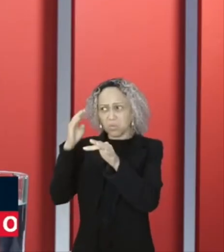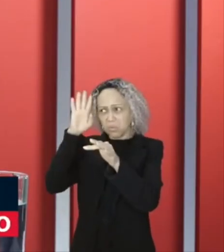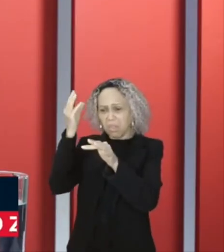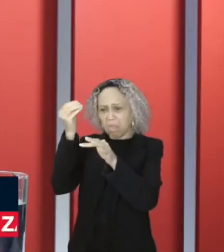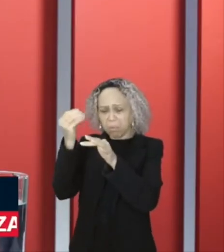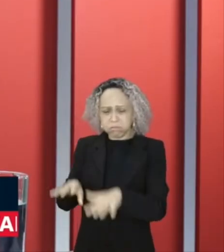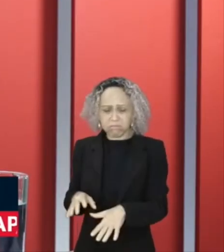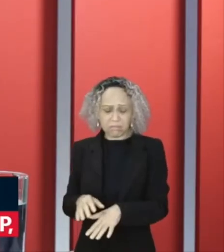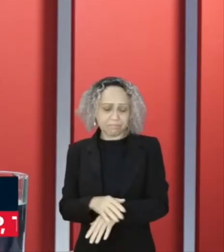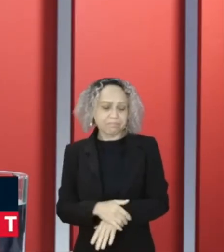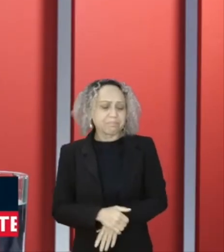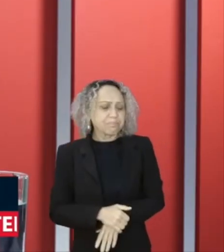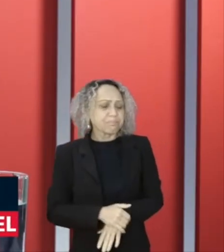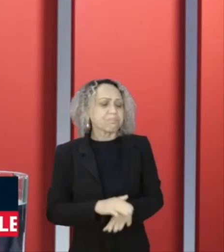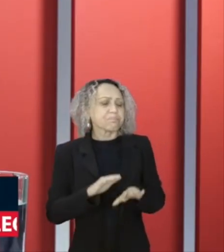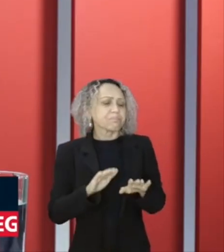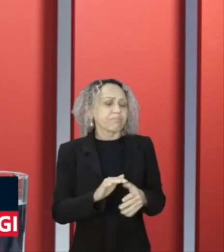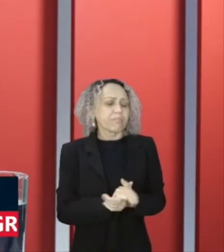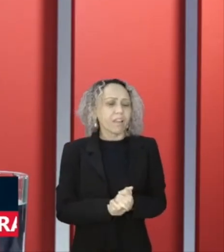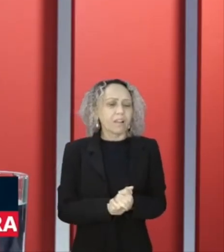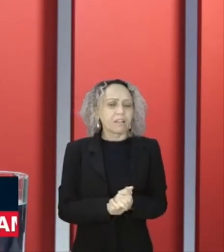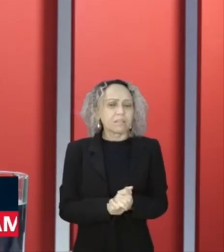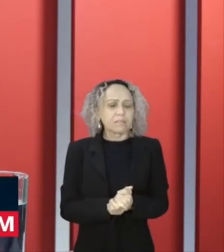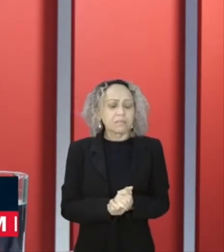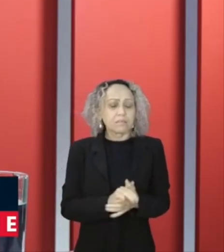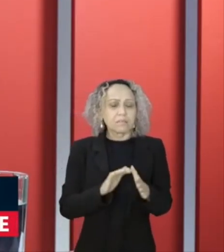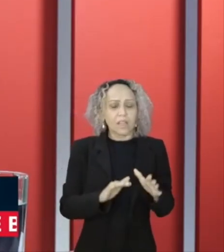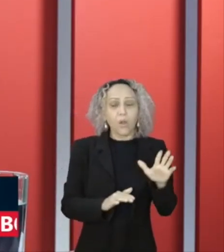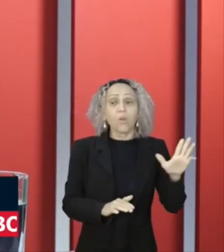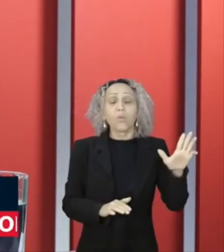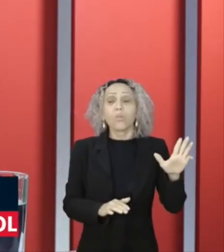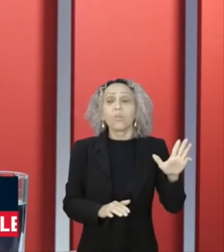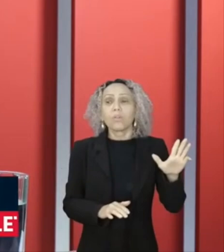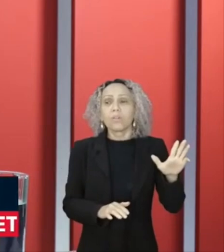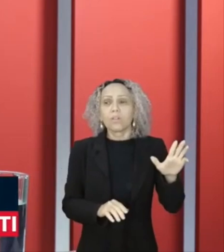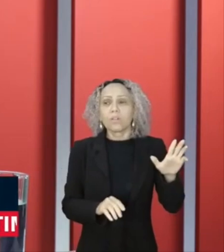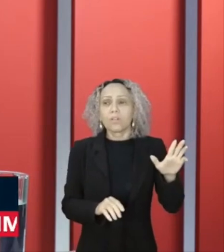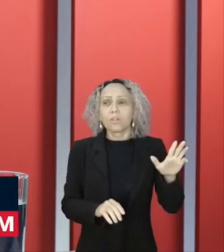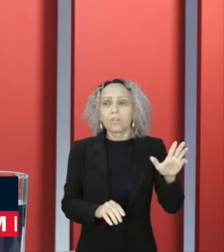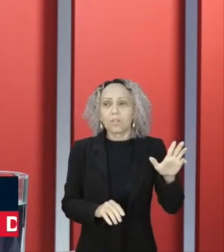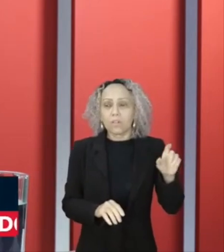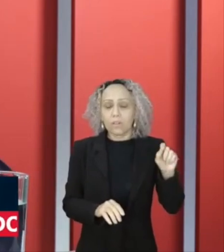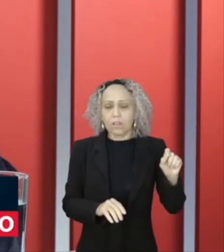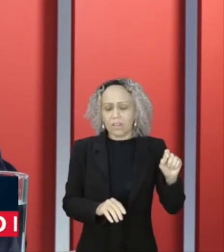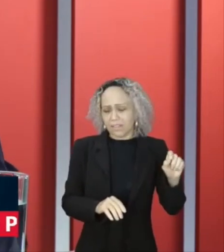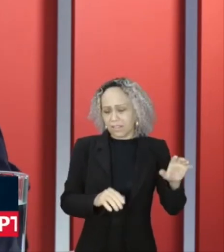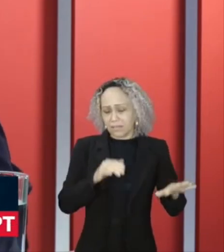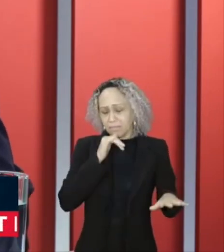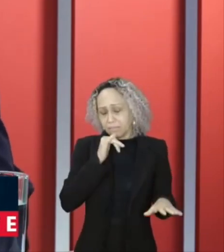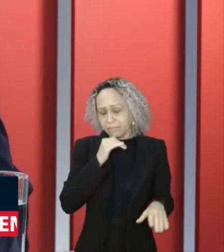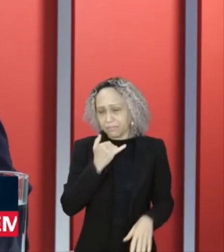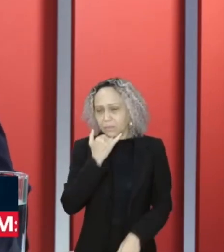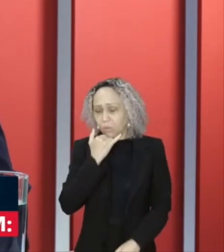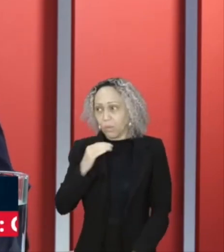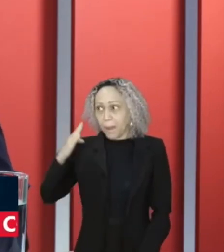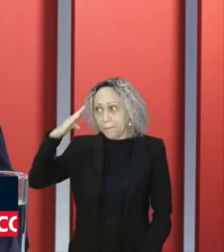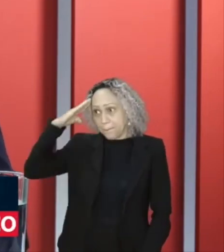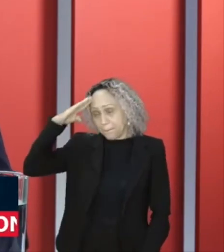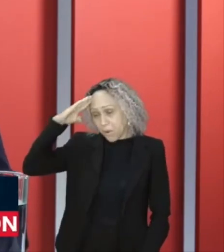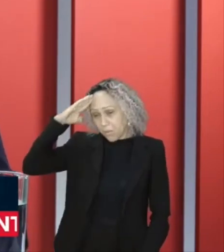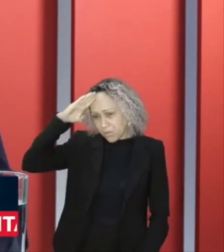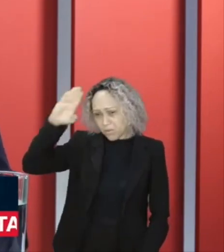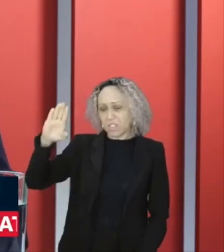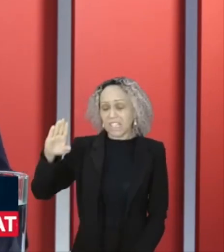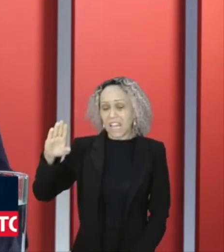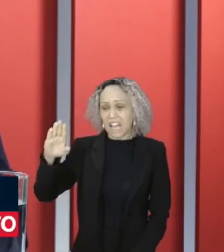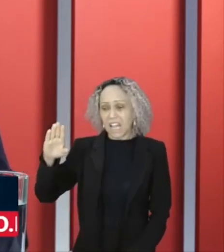viagem internacional que fez, né, que ele seria mais conhecido por aquilo que ele destruiu do que por aquilo que ele construiu. E